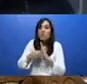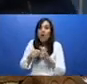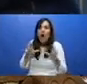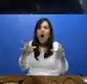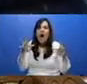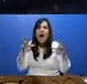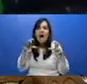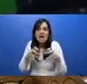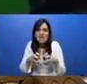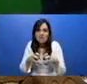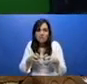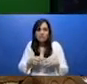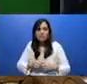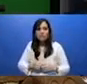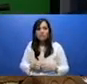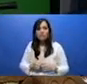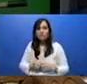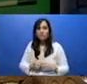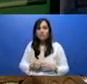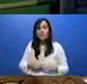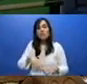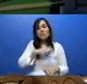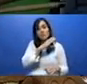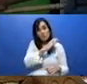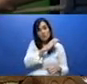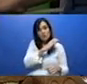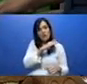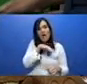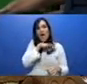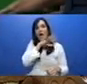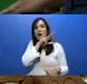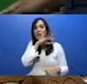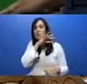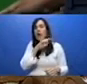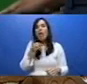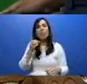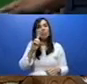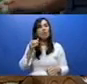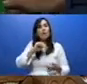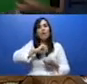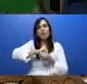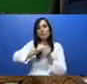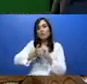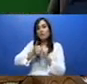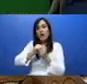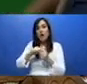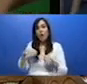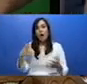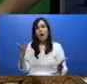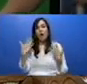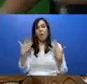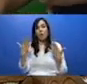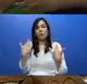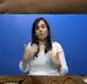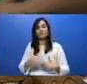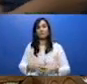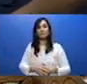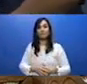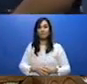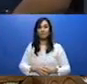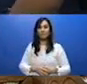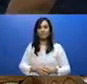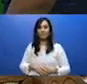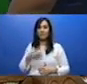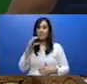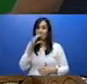animais não adaptados a sobreviver em um ambiente quente. Ah, com a explicação tá